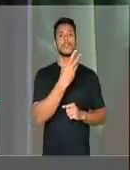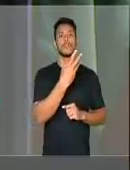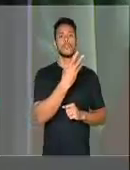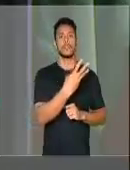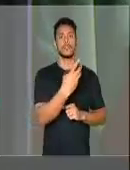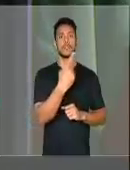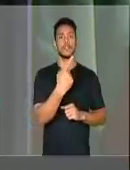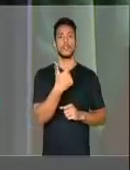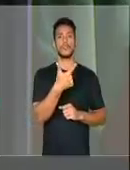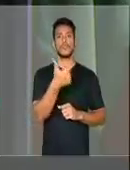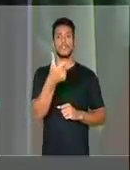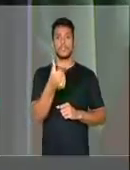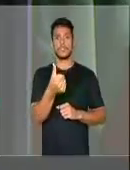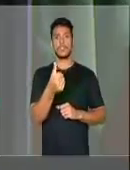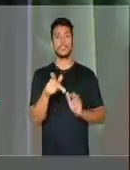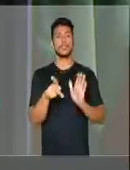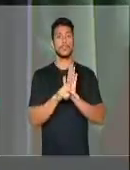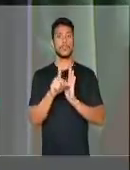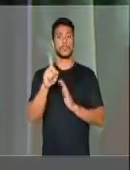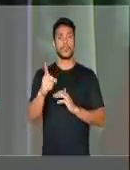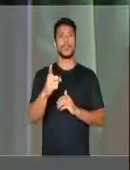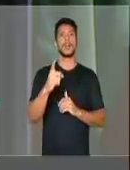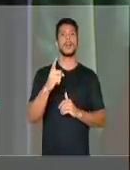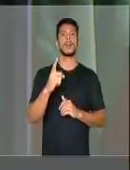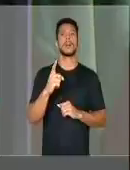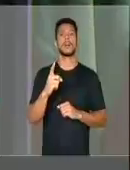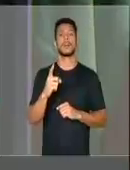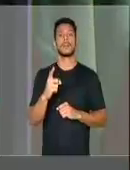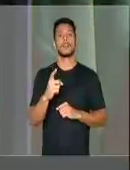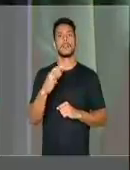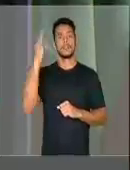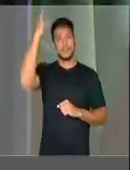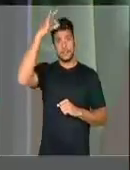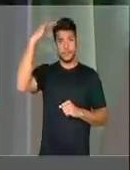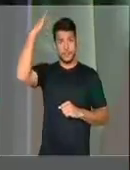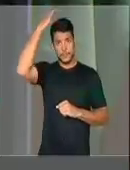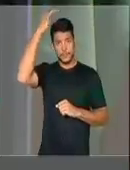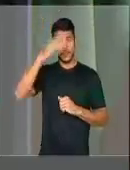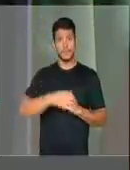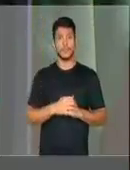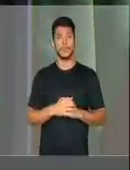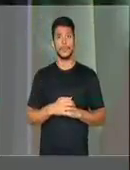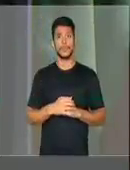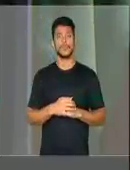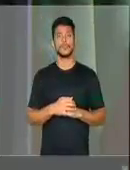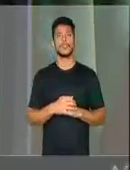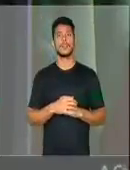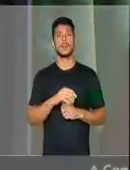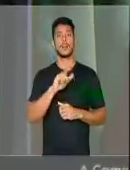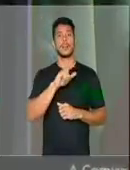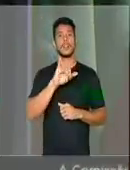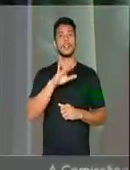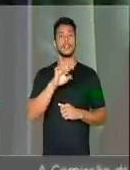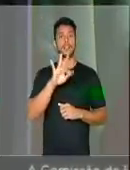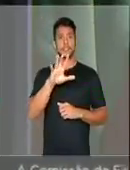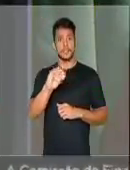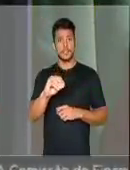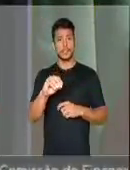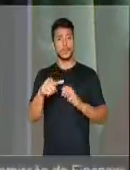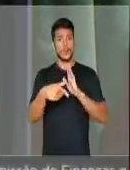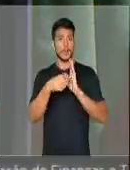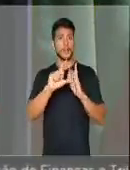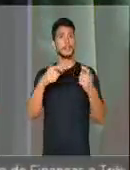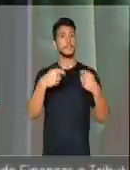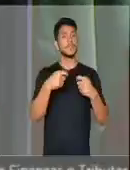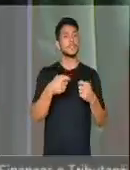3126 de 11 de outubro de 2012 do Estado do Espírito Santo. O processo licitatório somente será iniciado após consulta ao órgão gestor